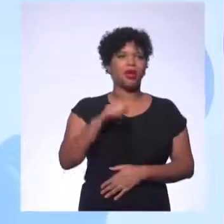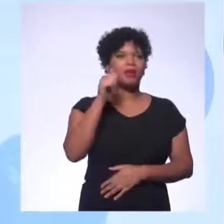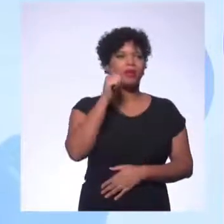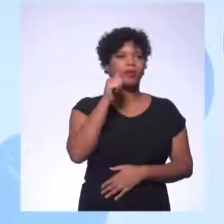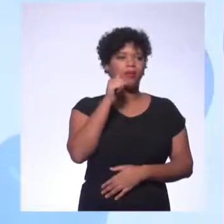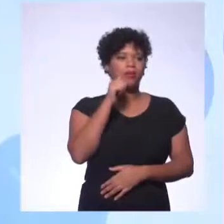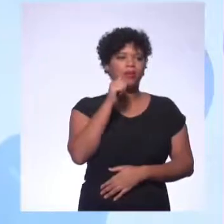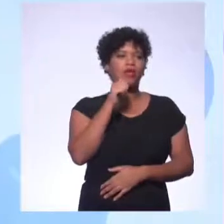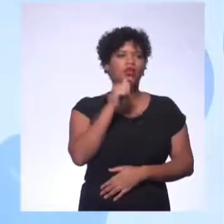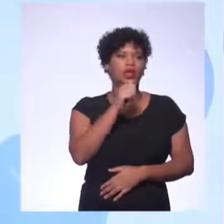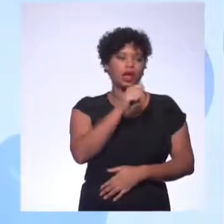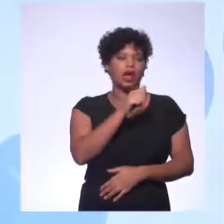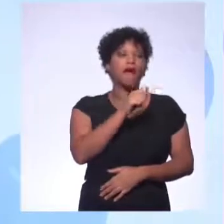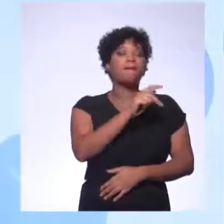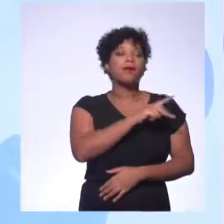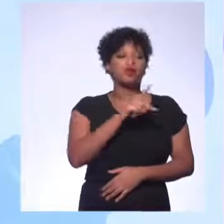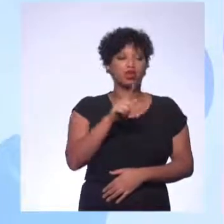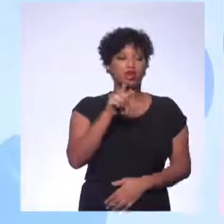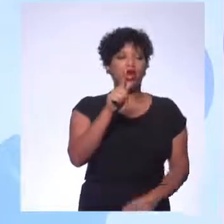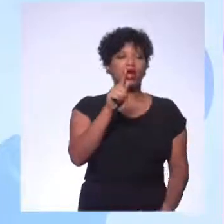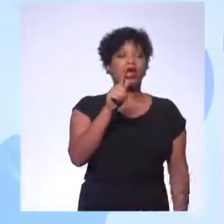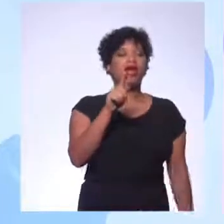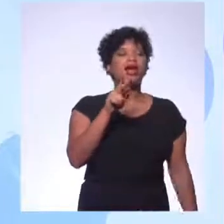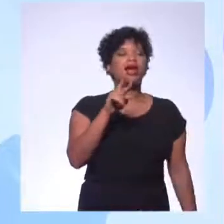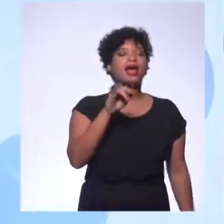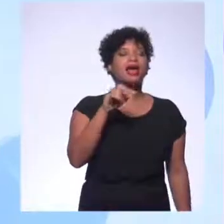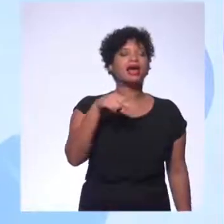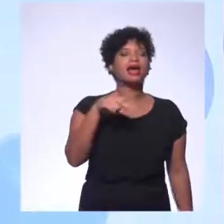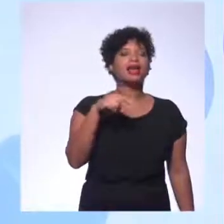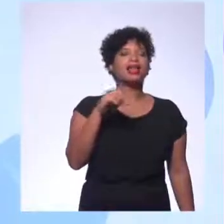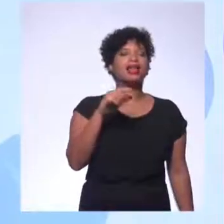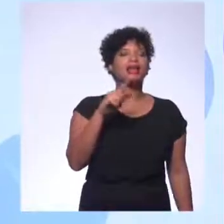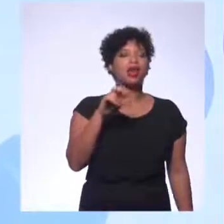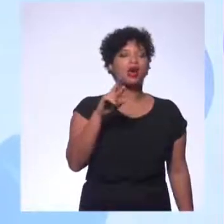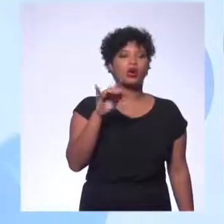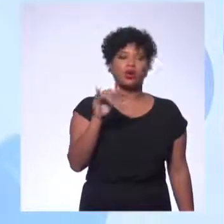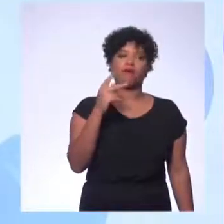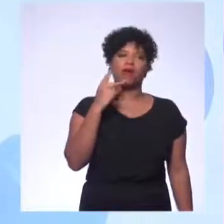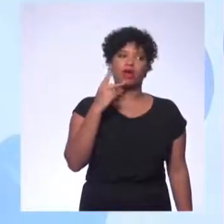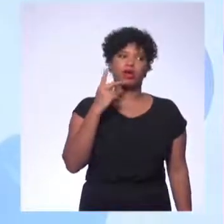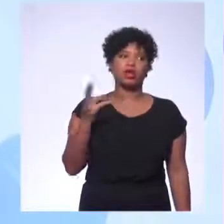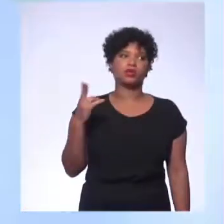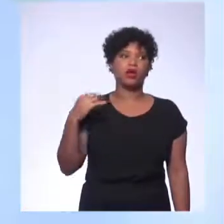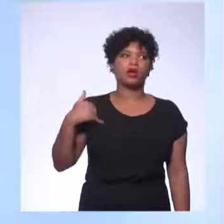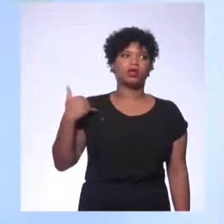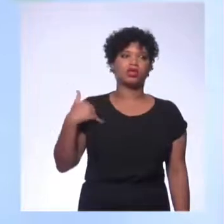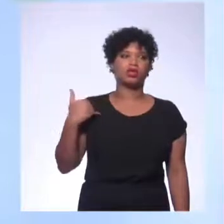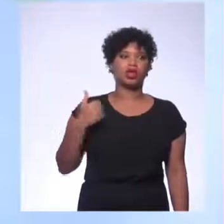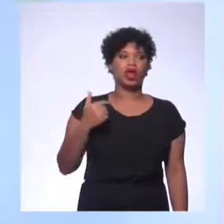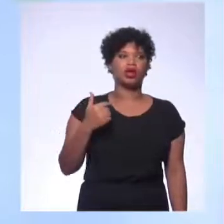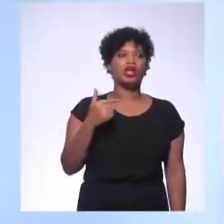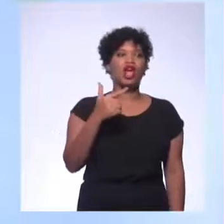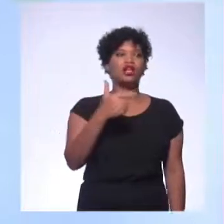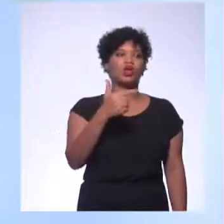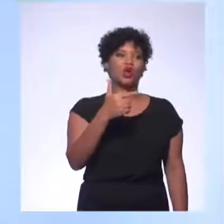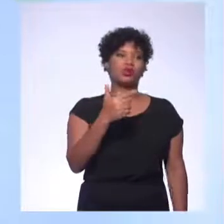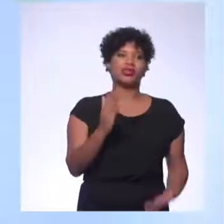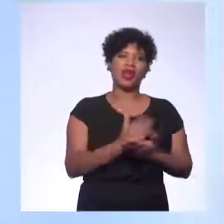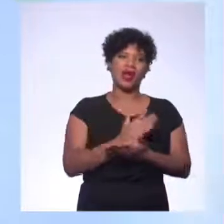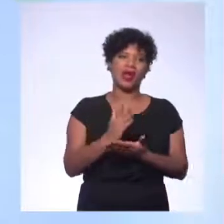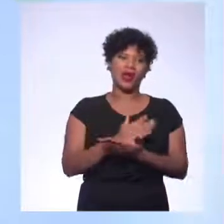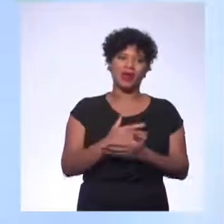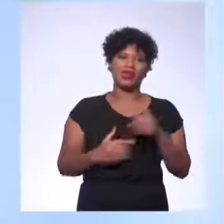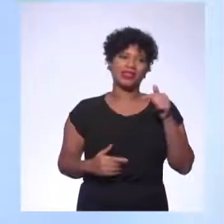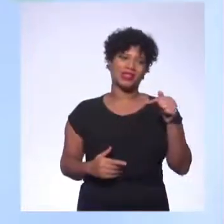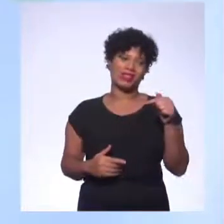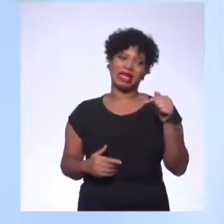Grinaurian, desculpa se eu falar errado, tá? Disse que a criança tem que ter o celular aos 12 anos. Mas aí tem gente falando que é aos 7 anos para comunicar